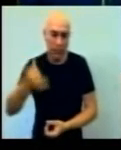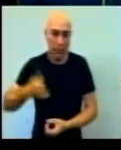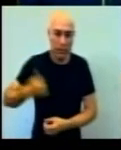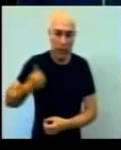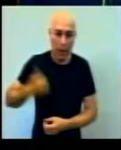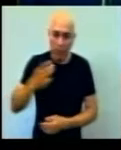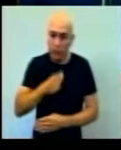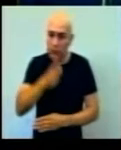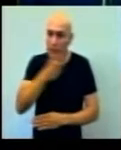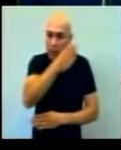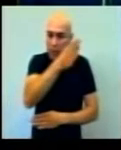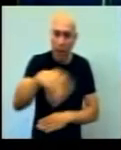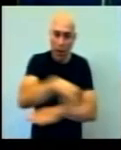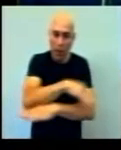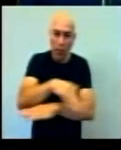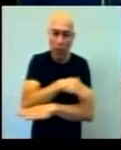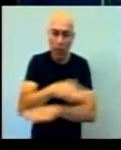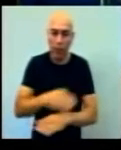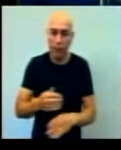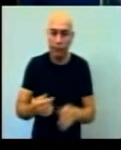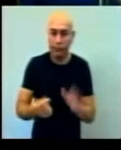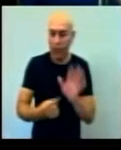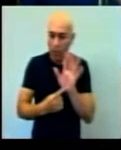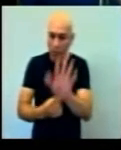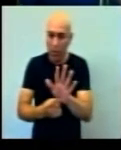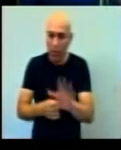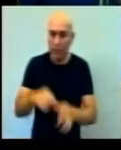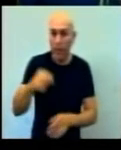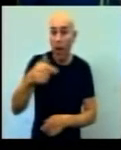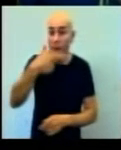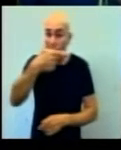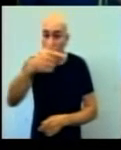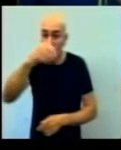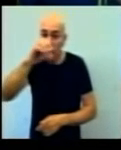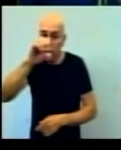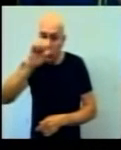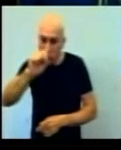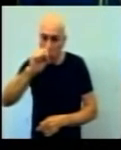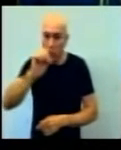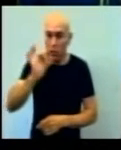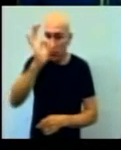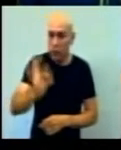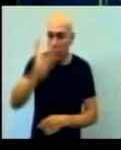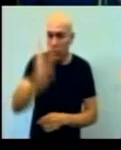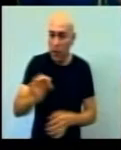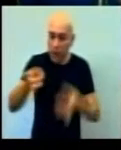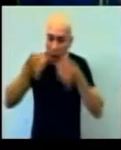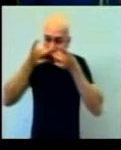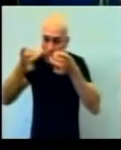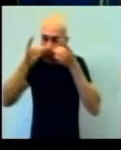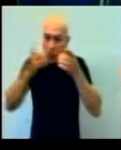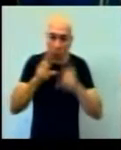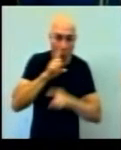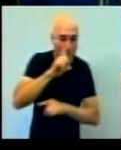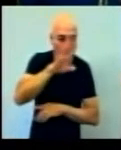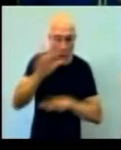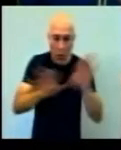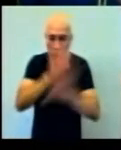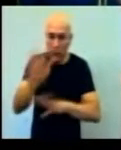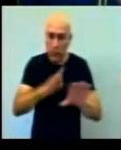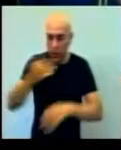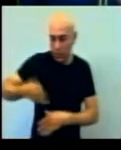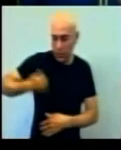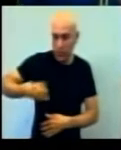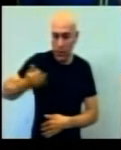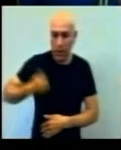só, na mortalidade está representando 28% dos casos que morreram. Então, ficar bastante atento, tomar bastante cuidado essa